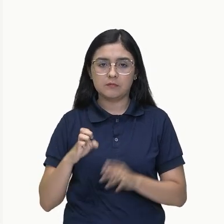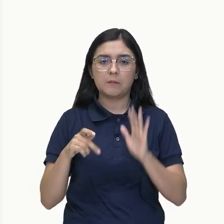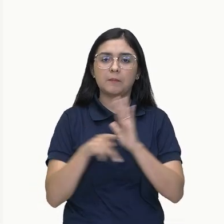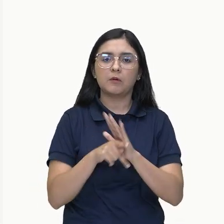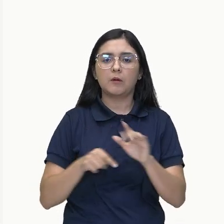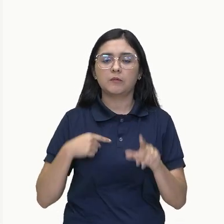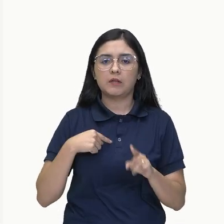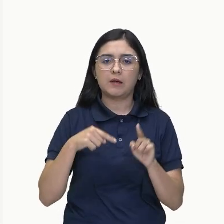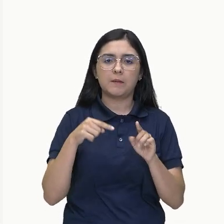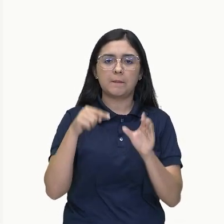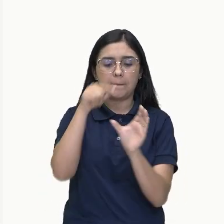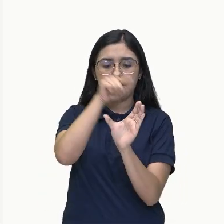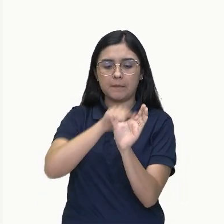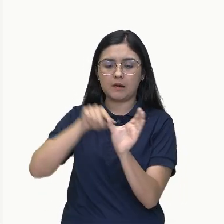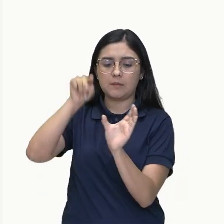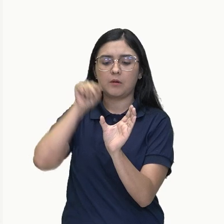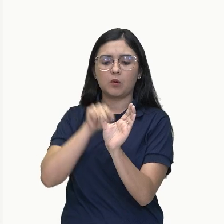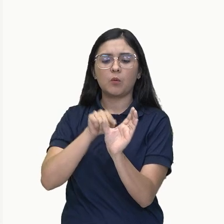parábola,